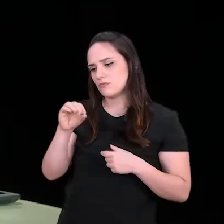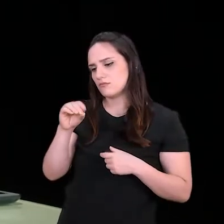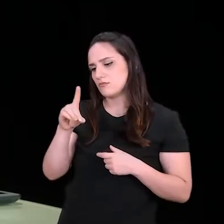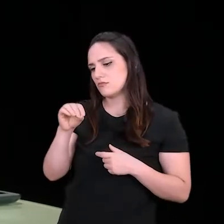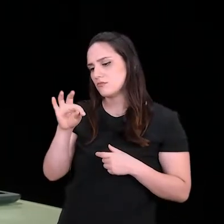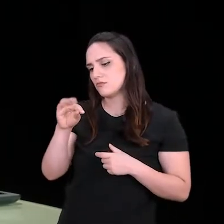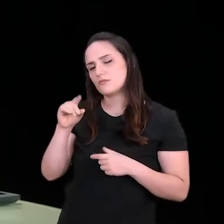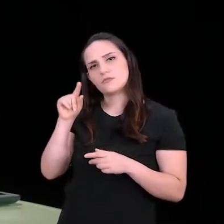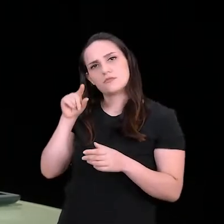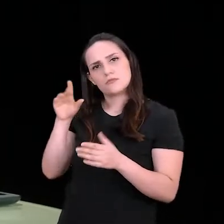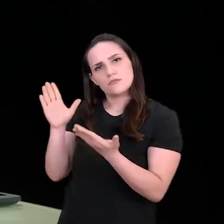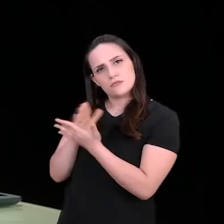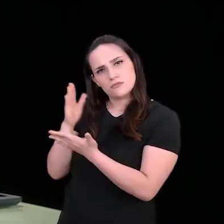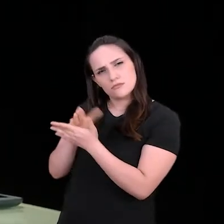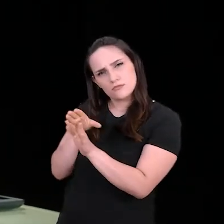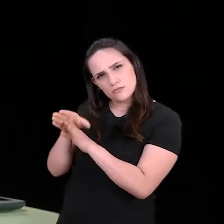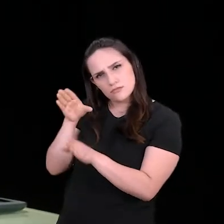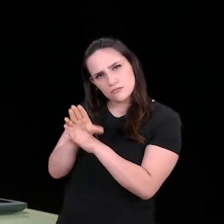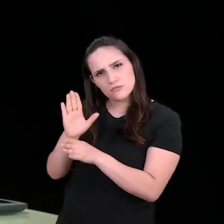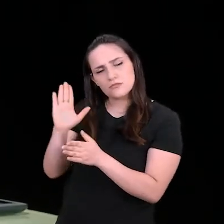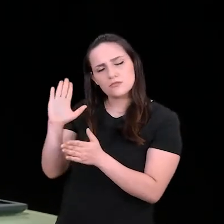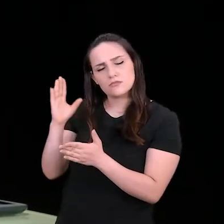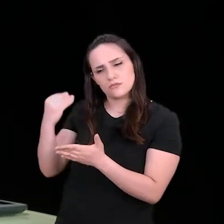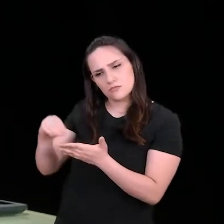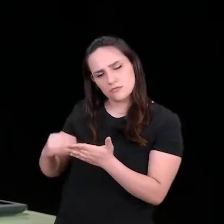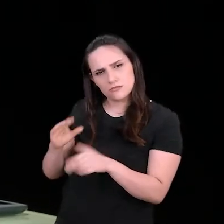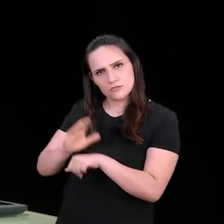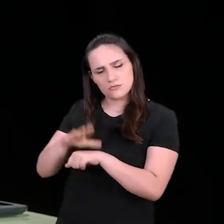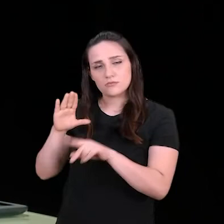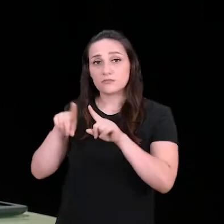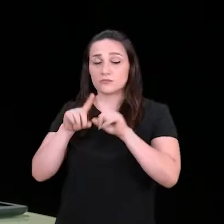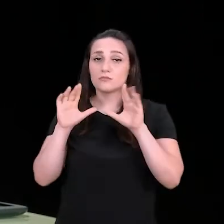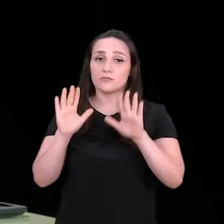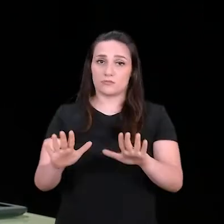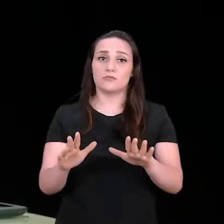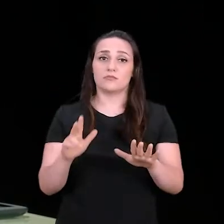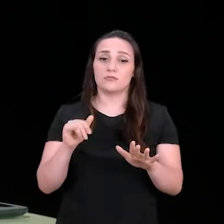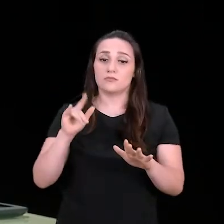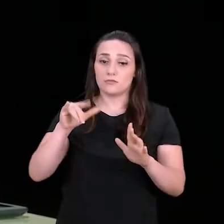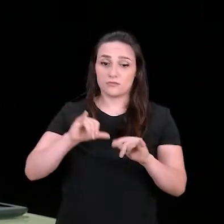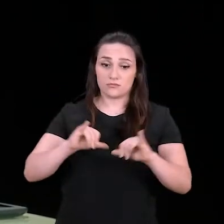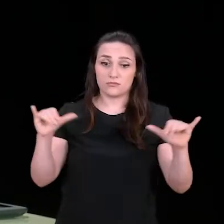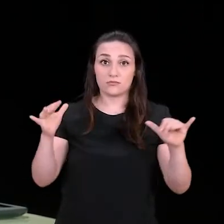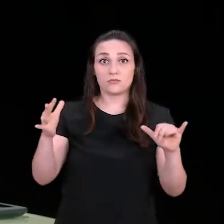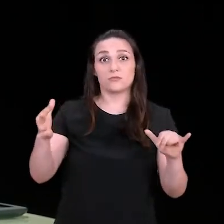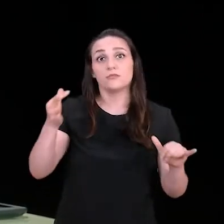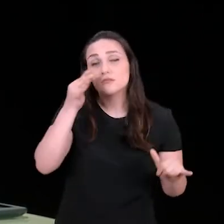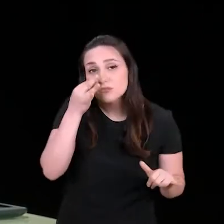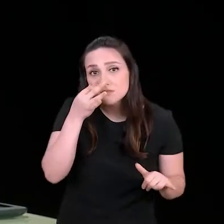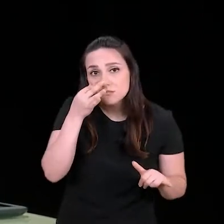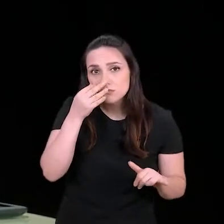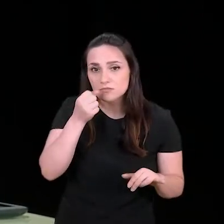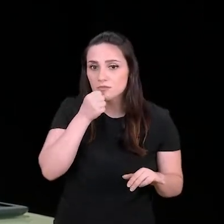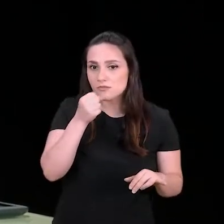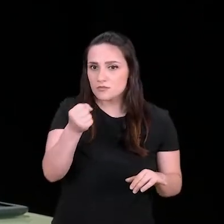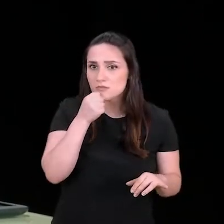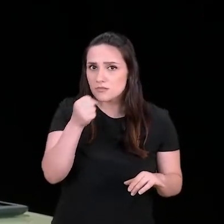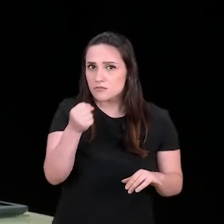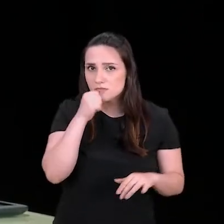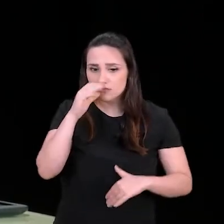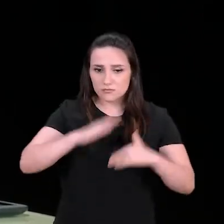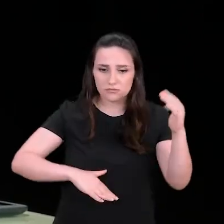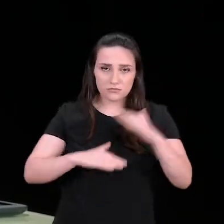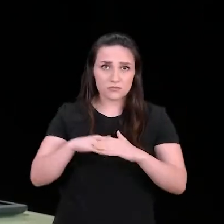A informação, né? Se ela é ao vivo e o repórter está onde ela